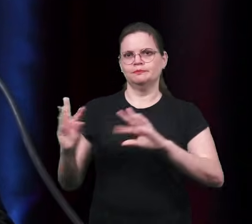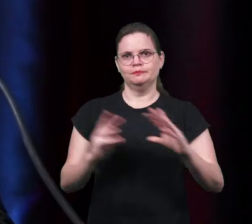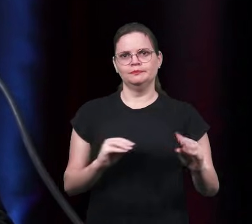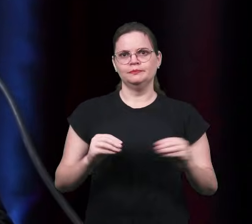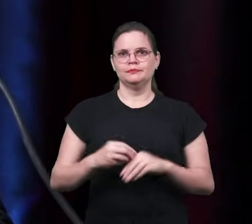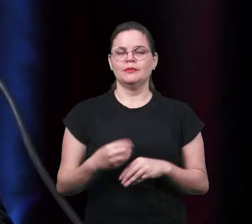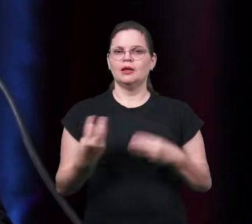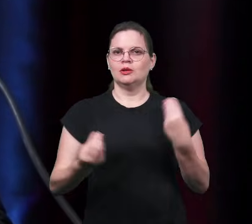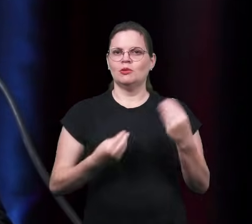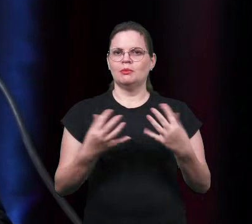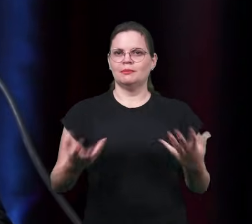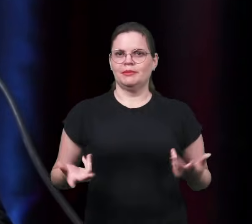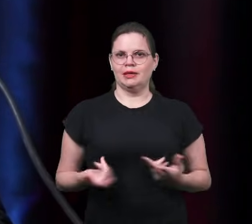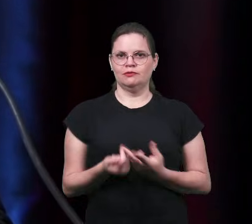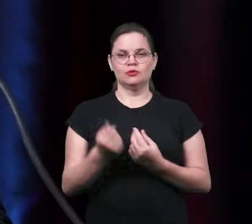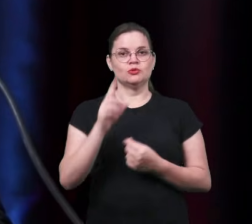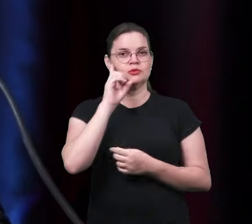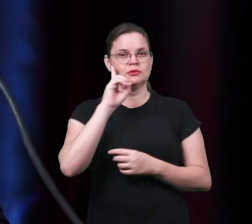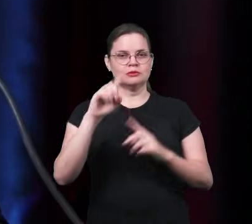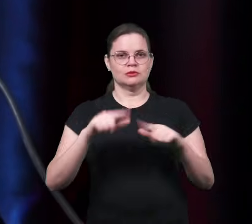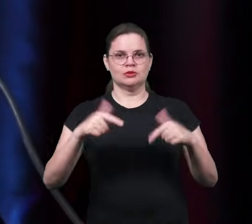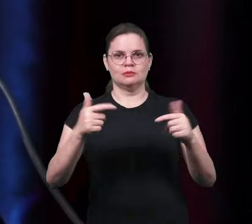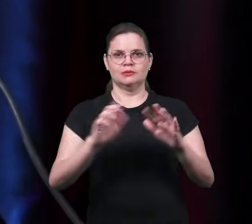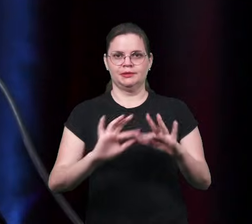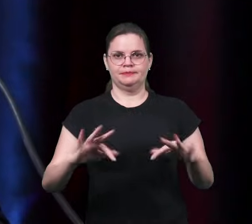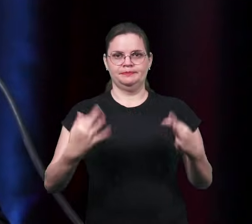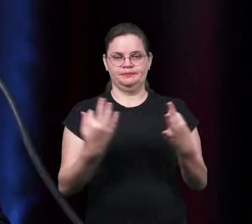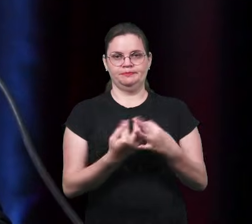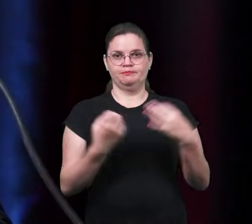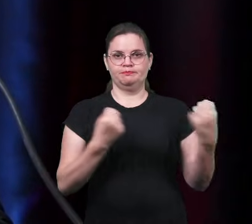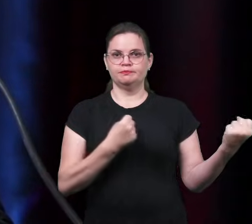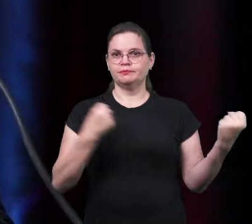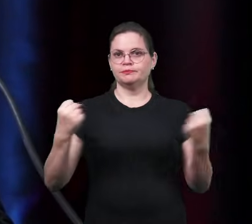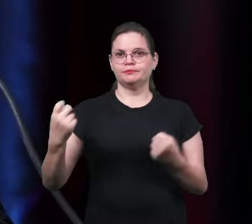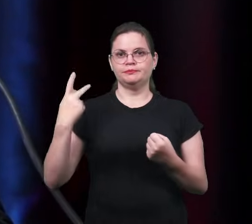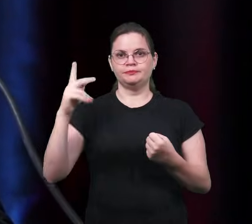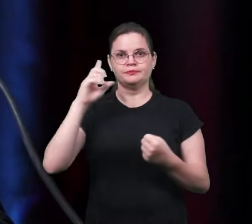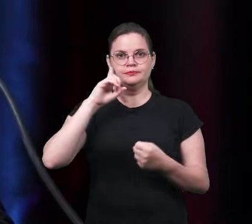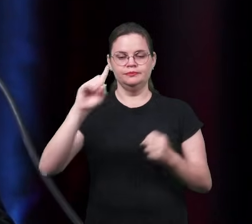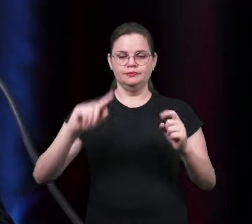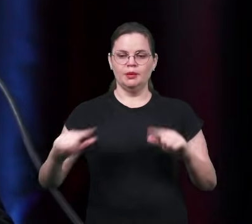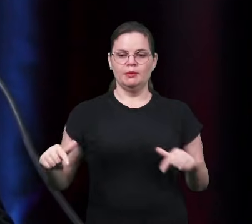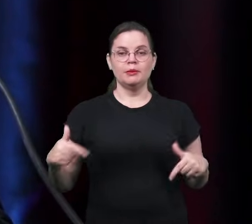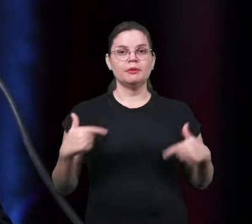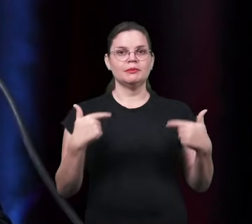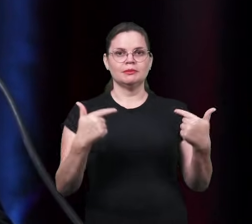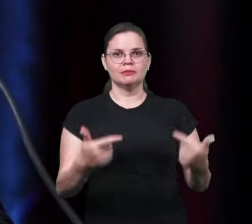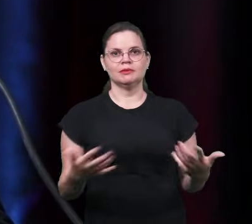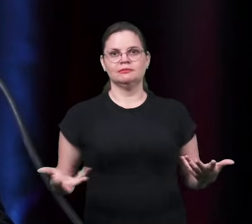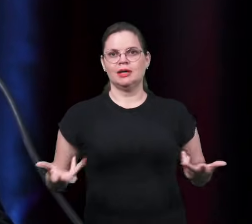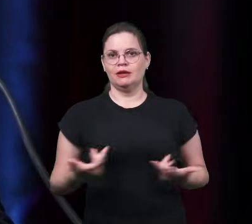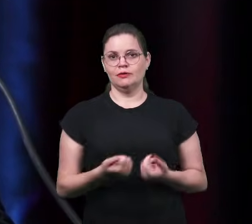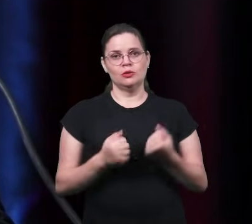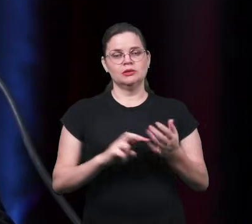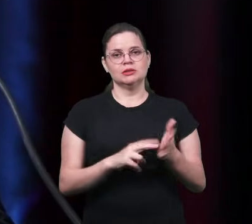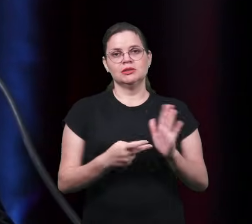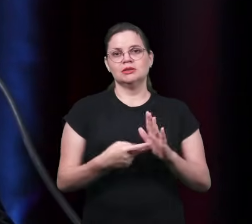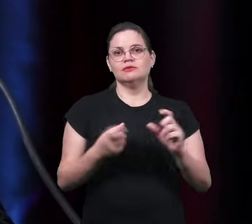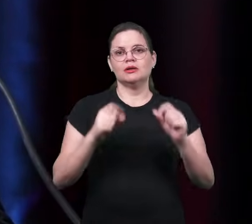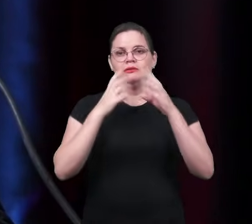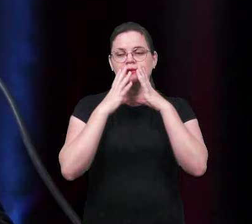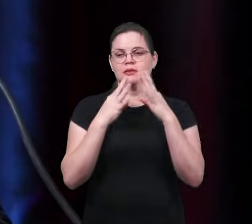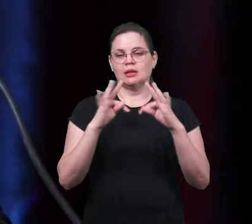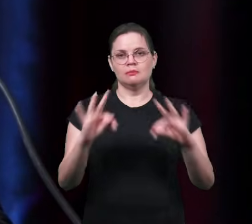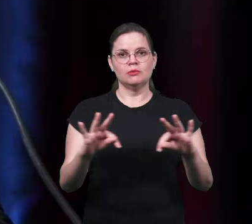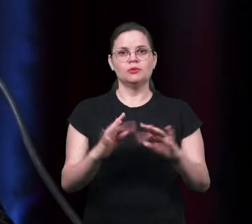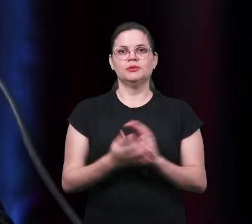da família, a salvação, o poder de Deus agindo na vida do homem. Isso fica como um testemunho. O